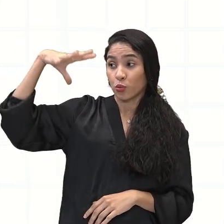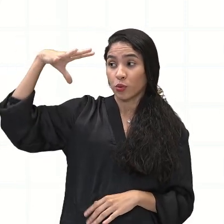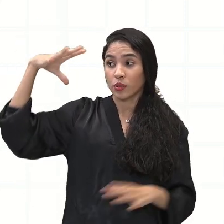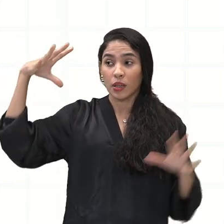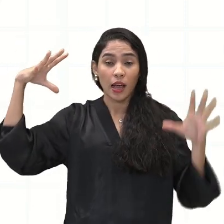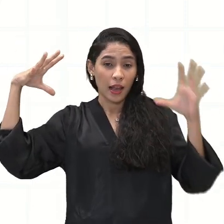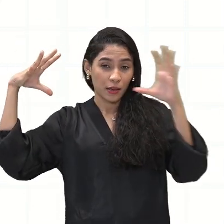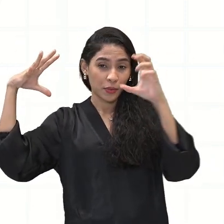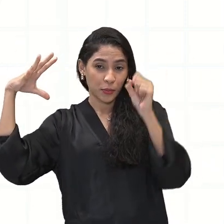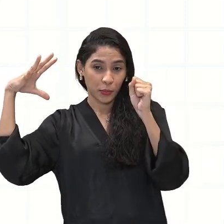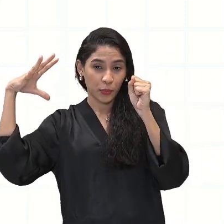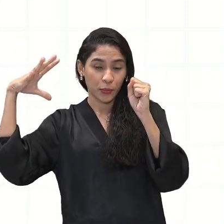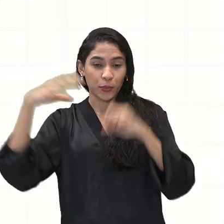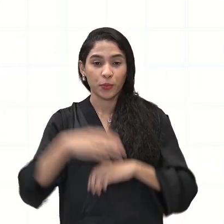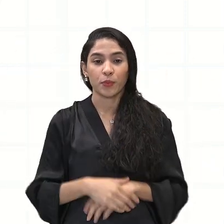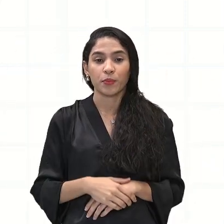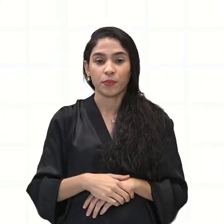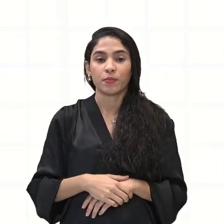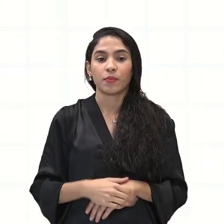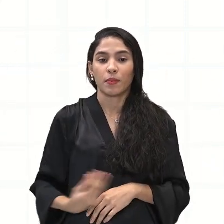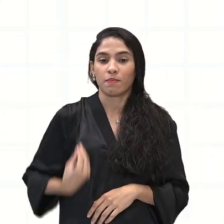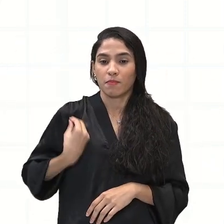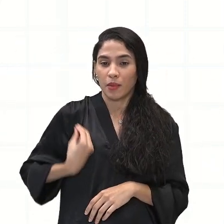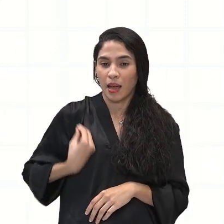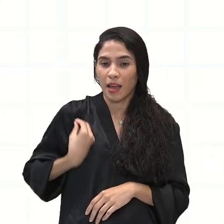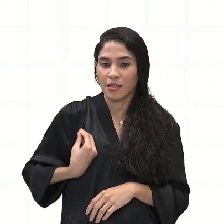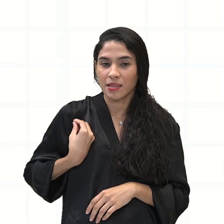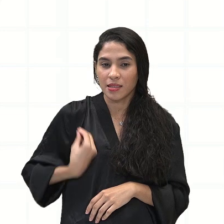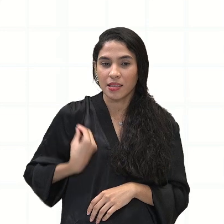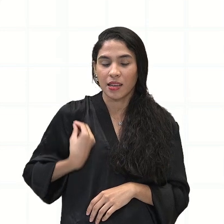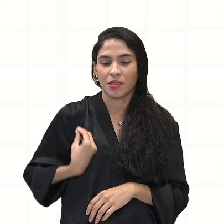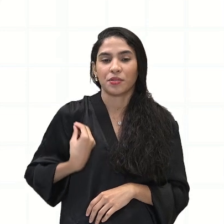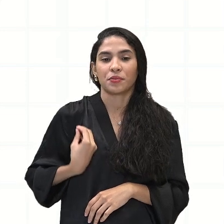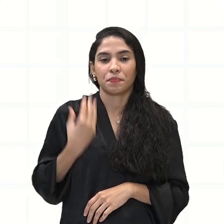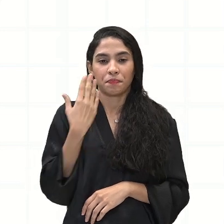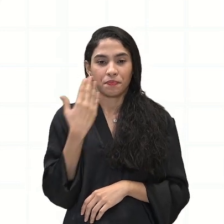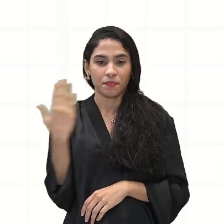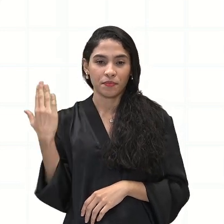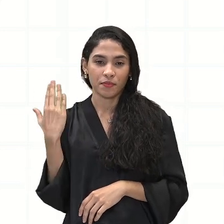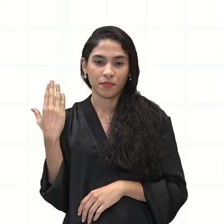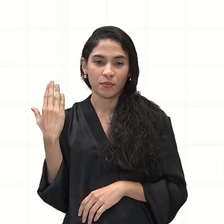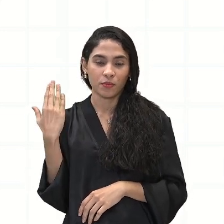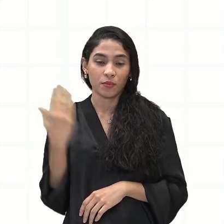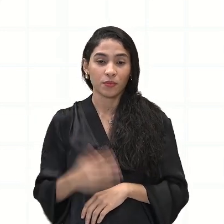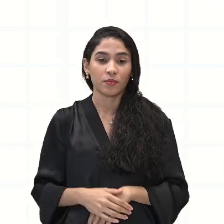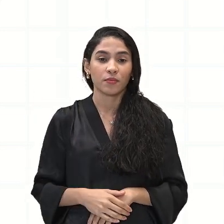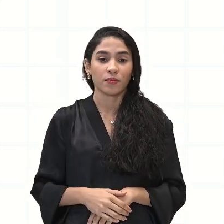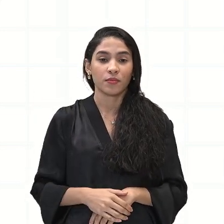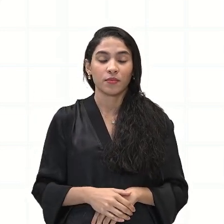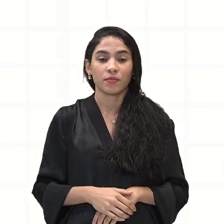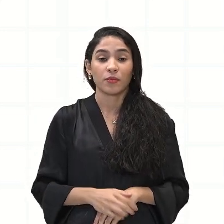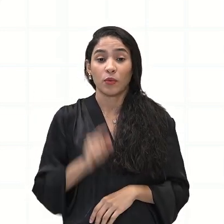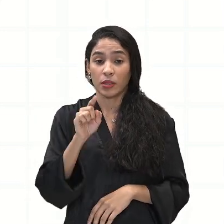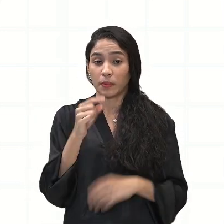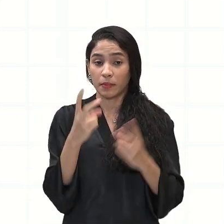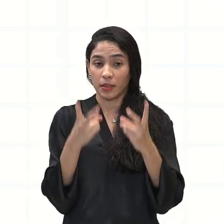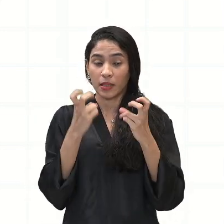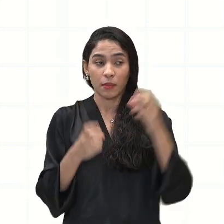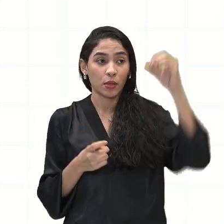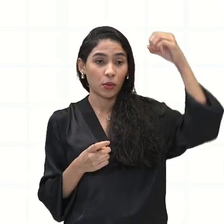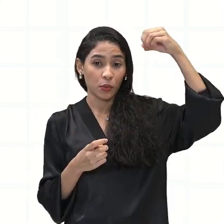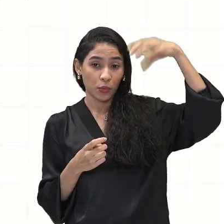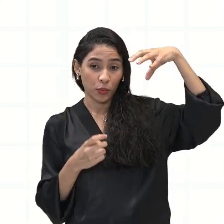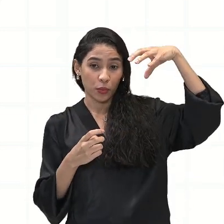escuridão estavam presentes em sua obra. Com isso, nós temos aqui